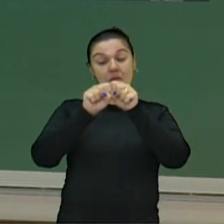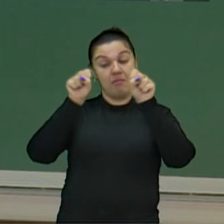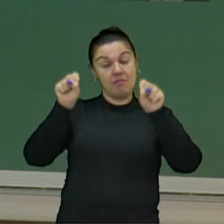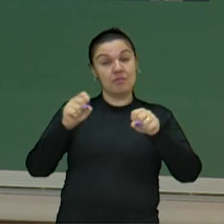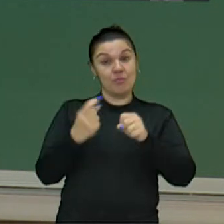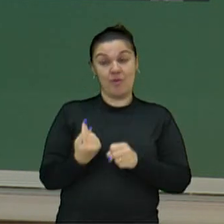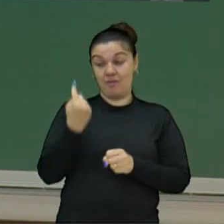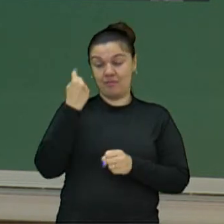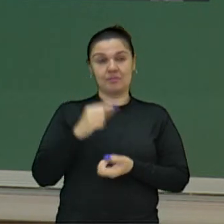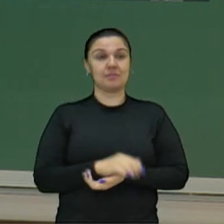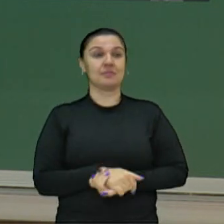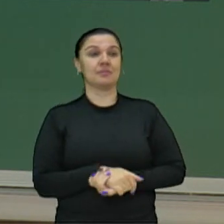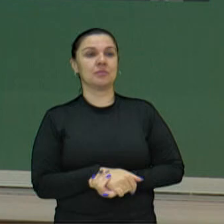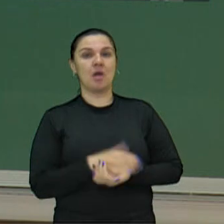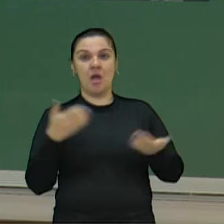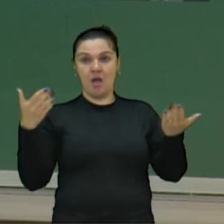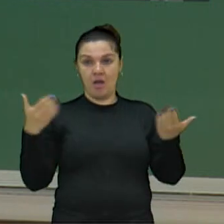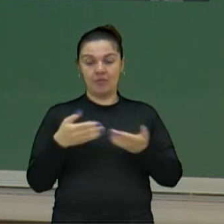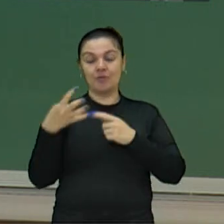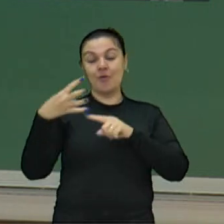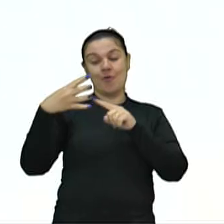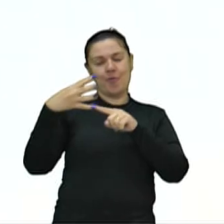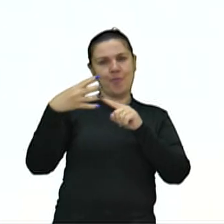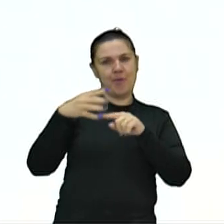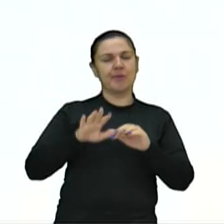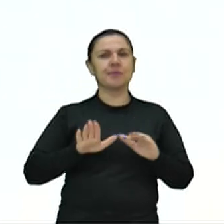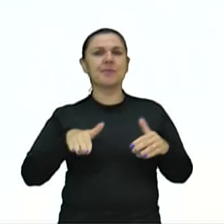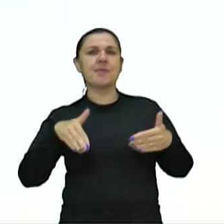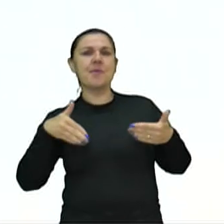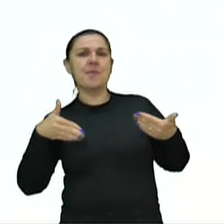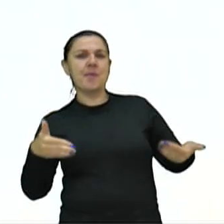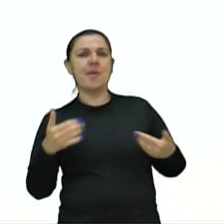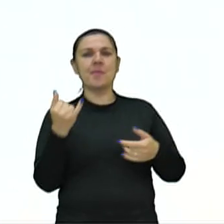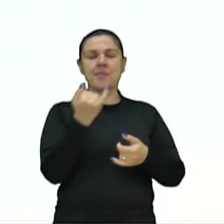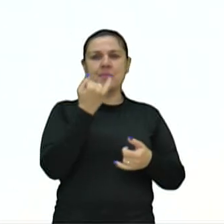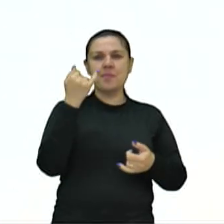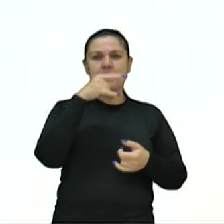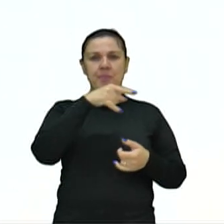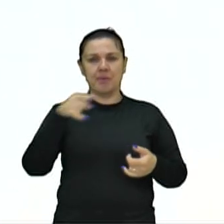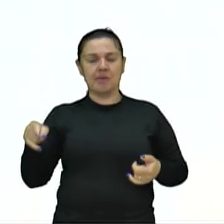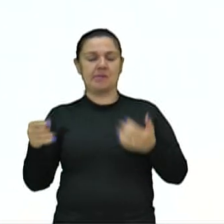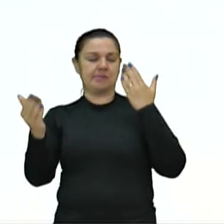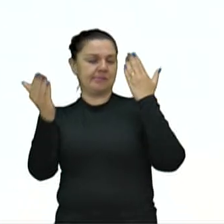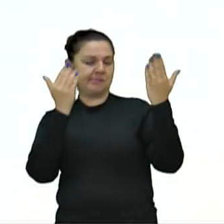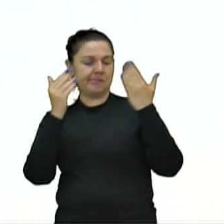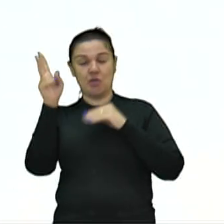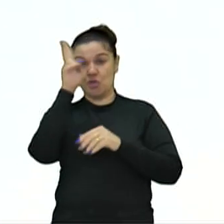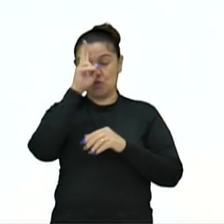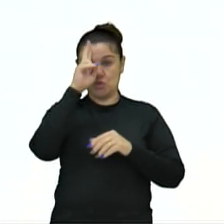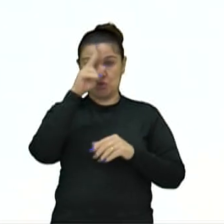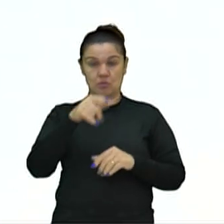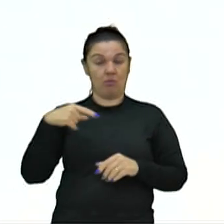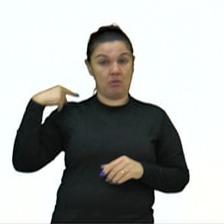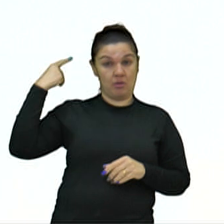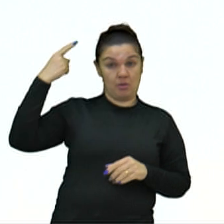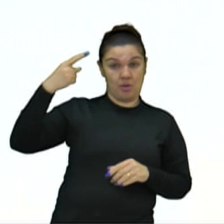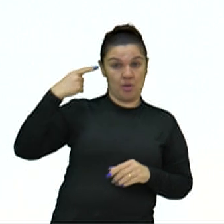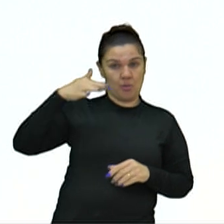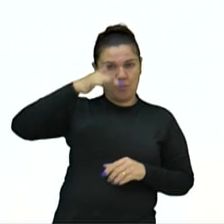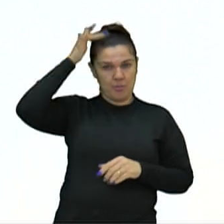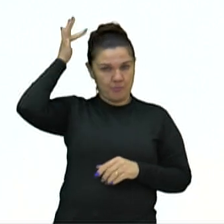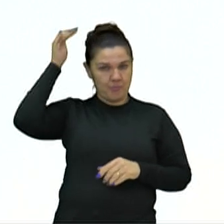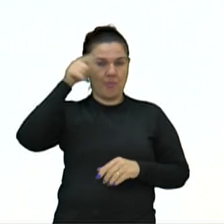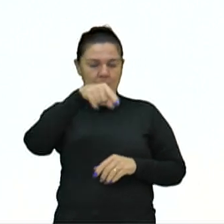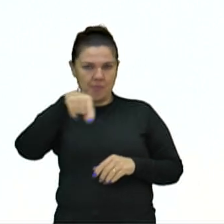estruturas. Exercício número 4. Qual é a importância da análise da história da loucura no pensamento de Michel Foucault? Vamos ver se